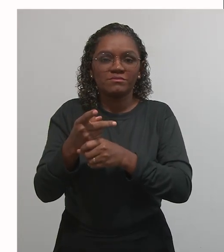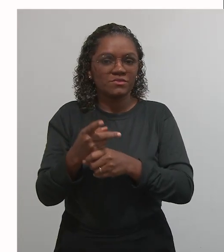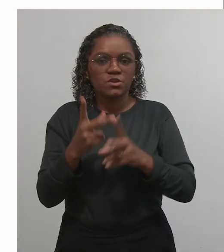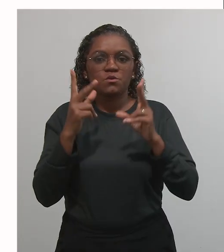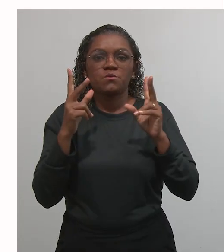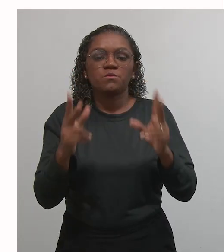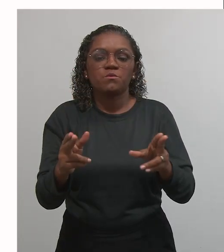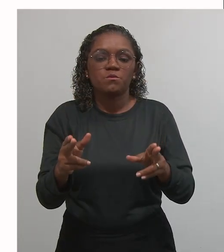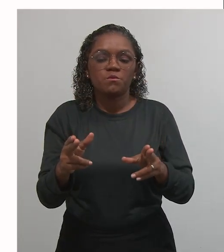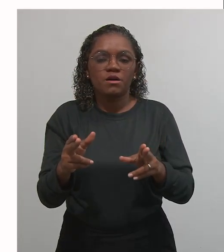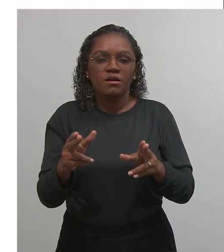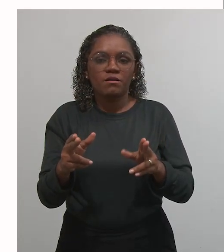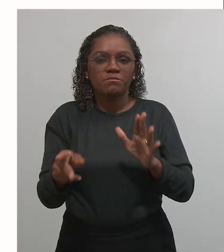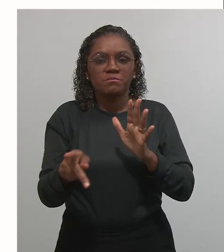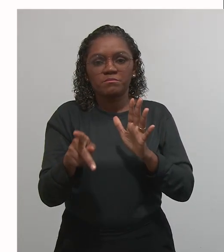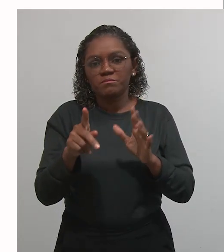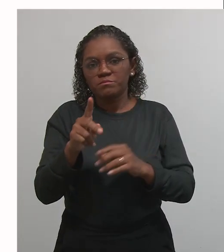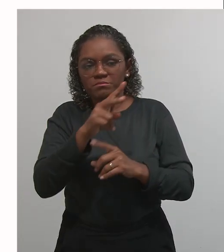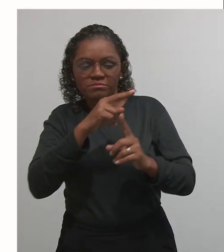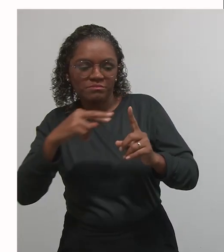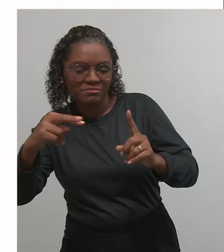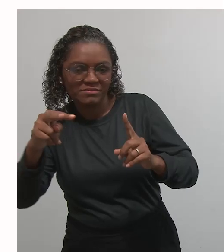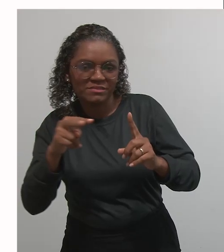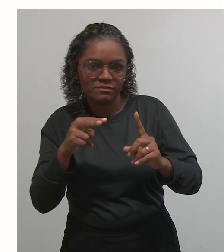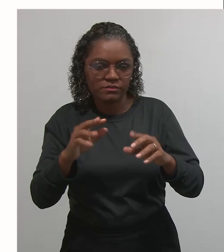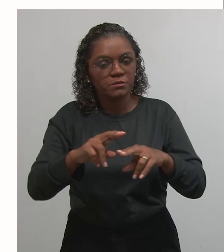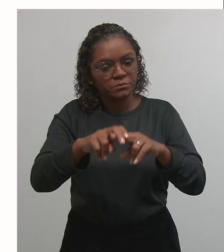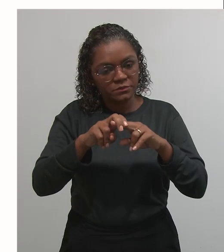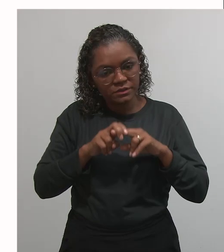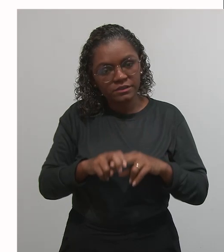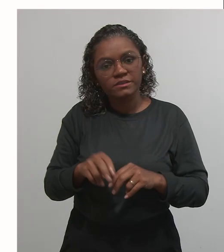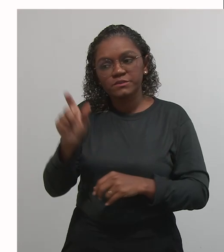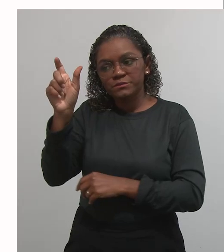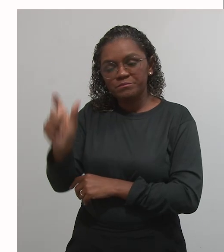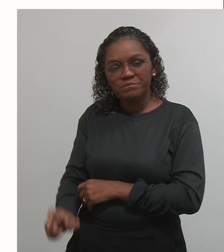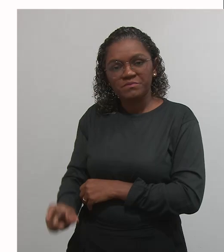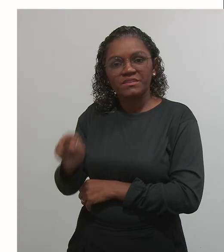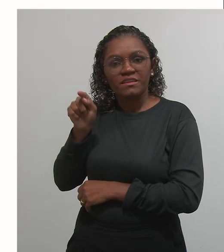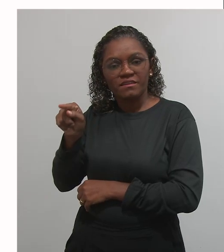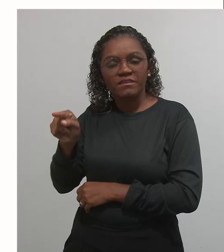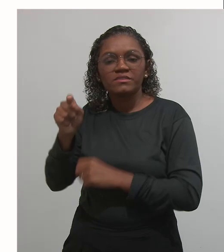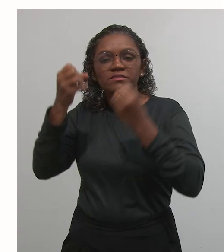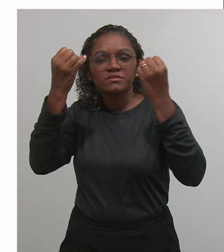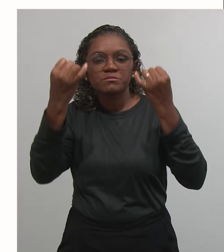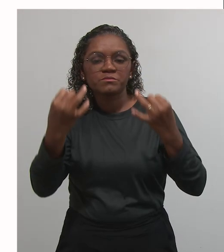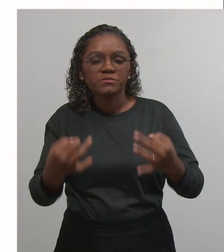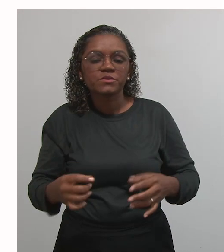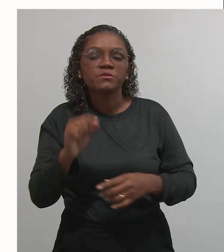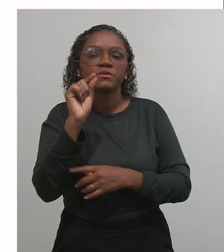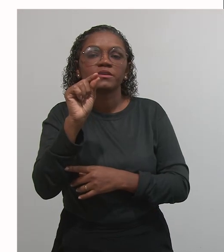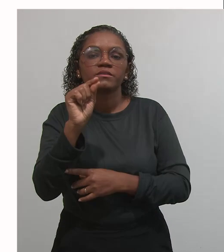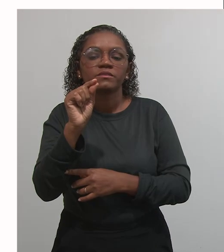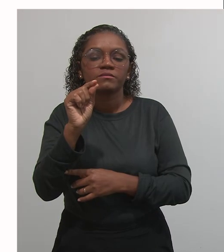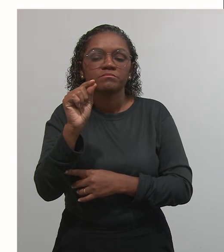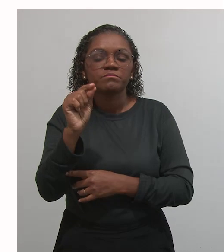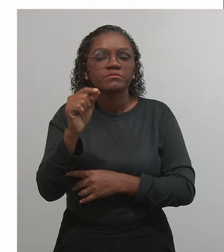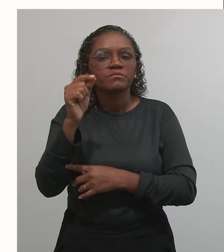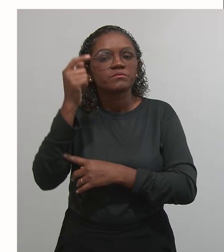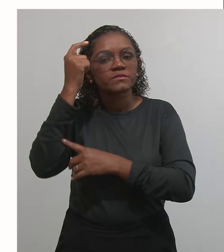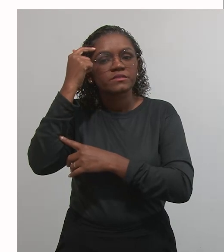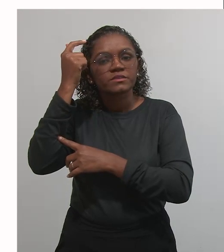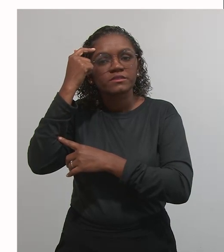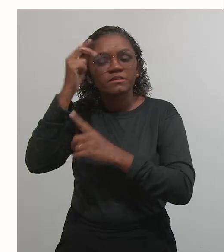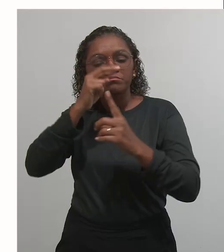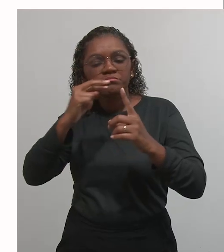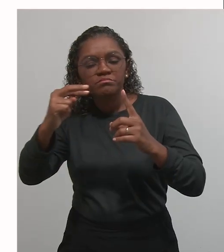feita na perspectiva idealista. Então, Aristóteles, que é esse último aqui, ele traz uma outra linha de pensamento.